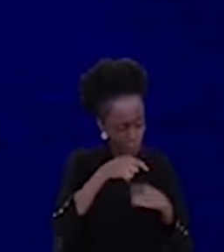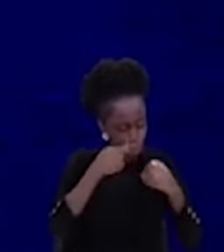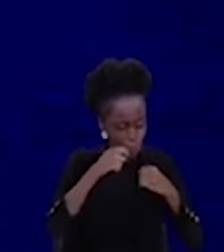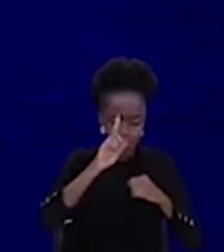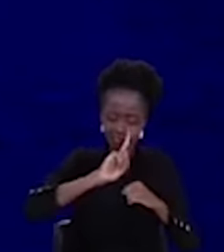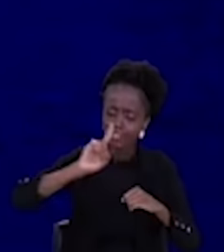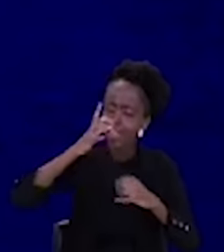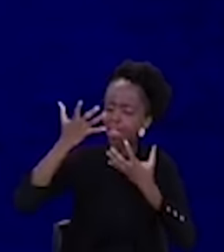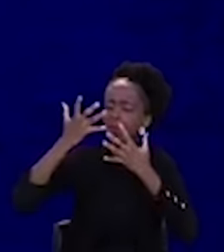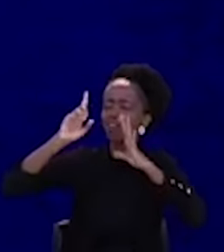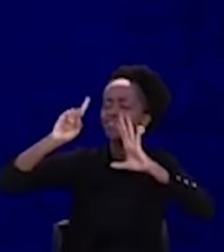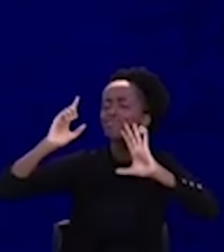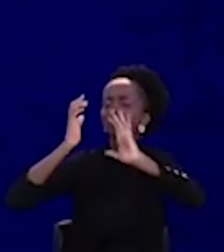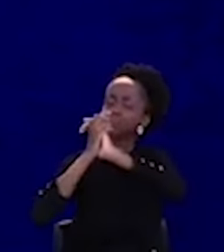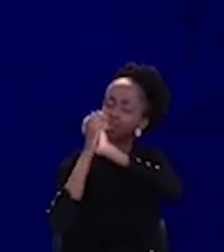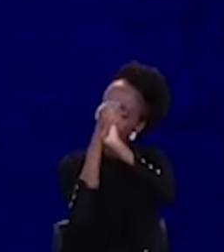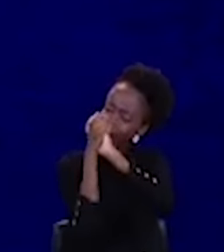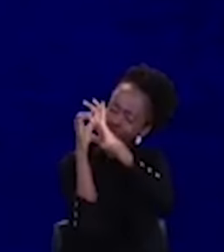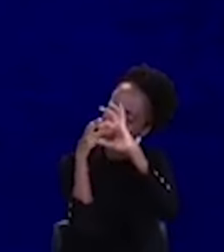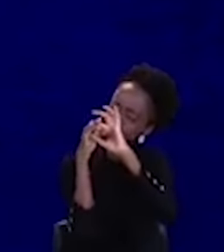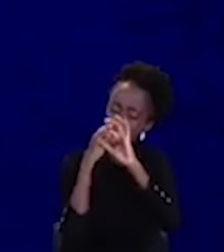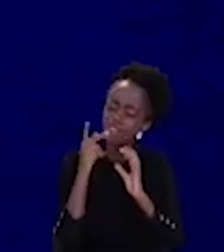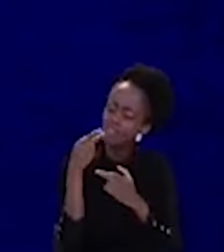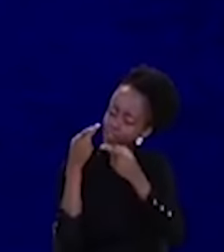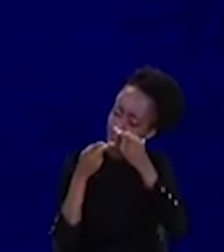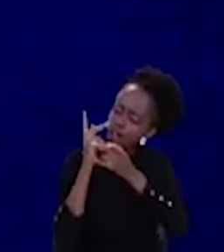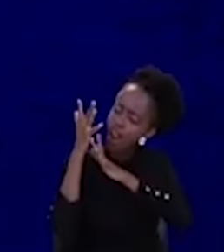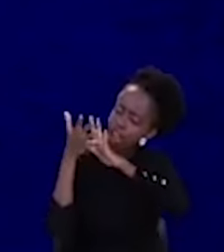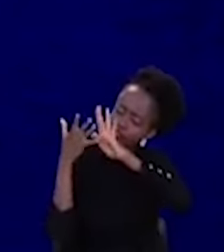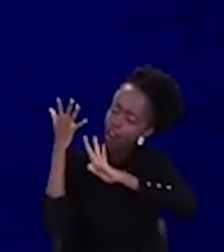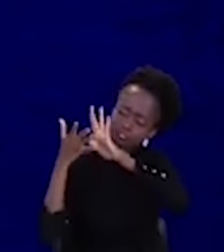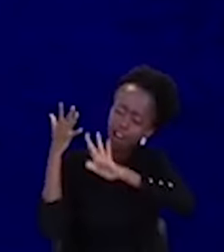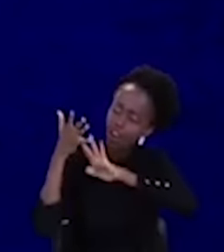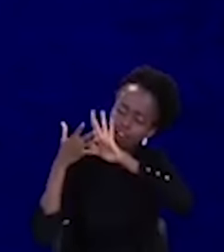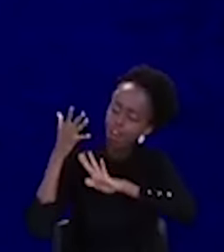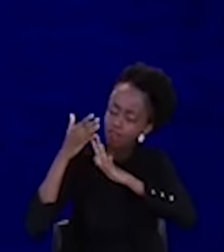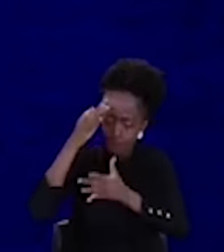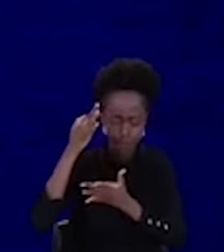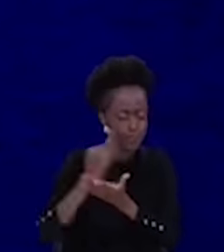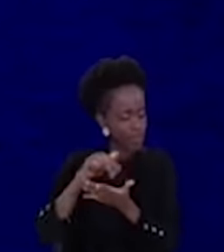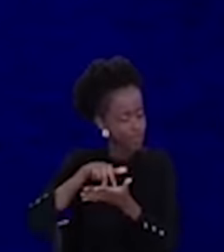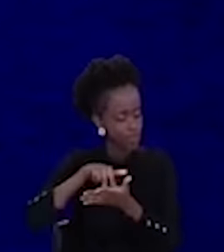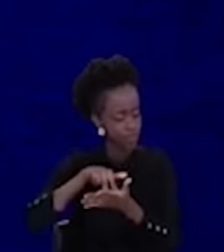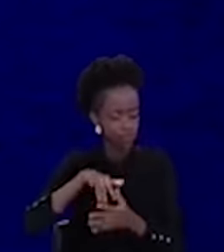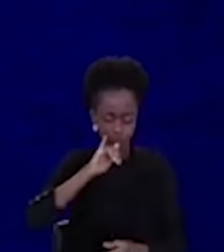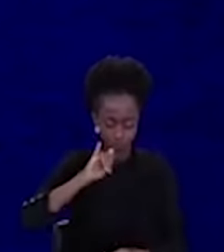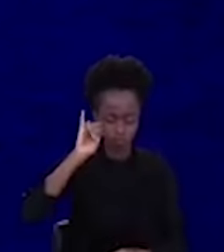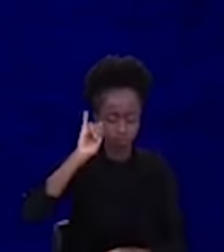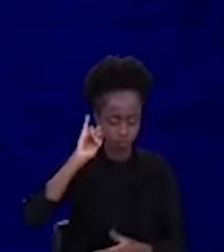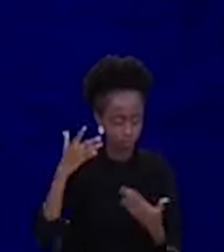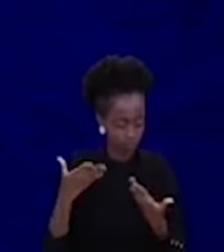eu quero me casar contigo. Fale, fale baixinho, mas fale firme. Fale aí no